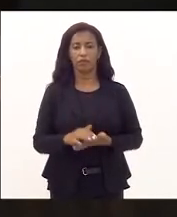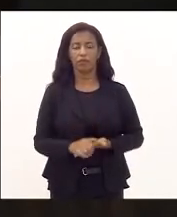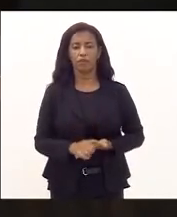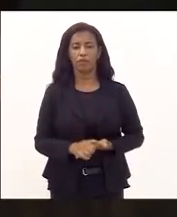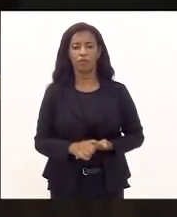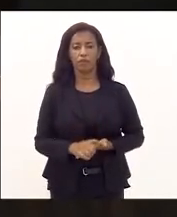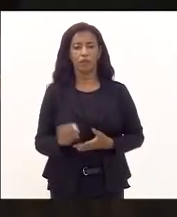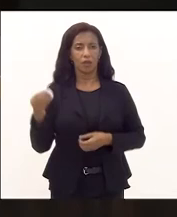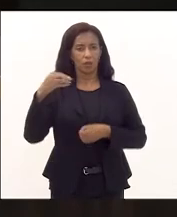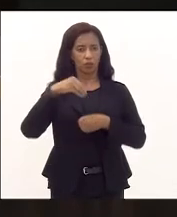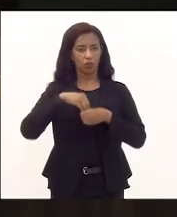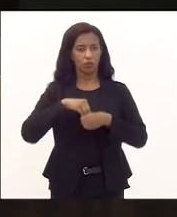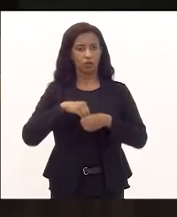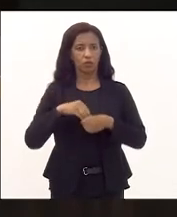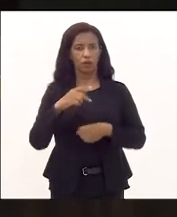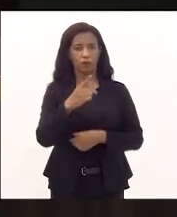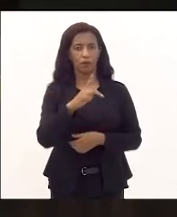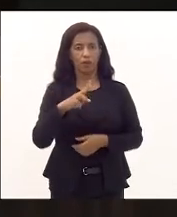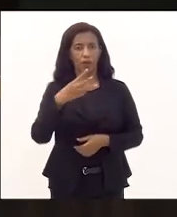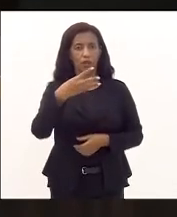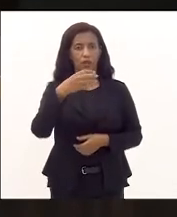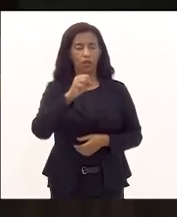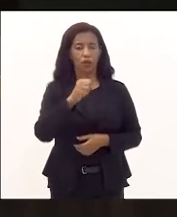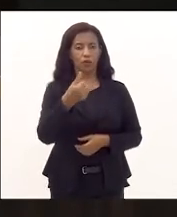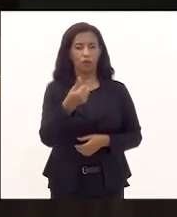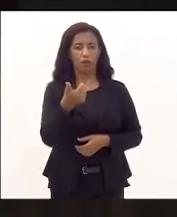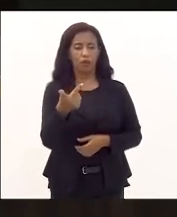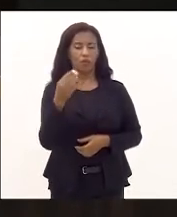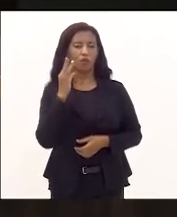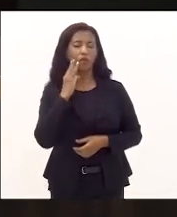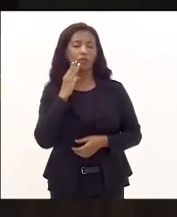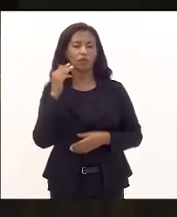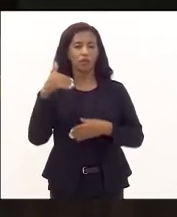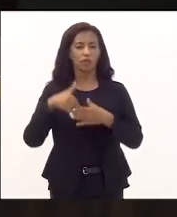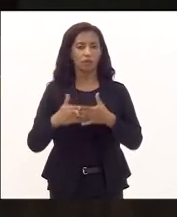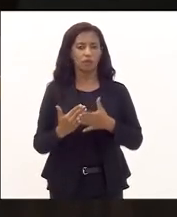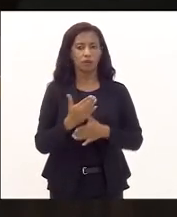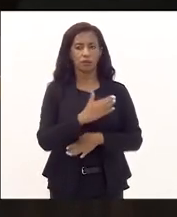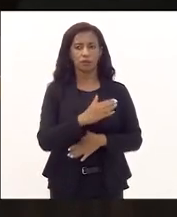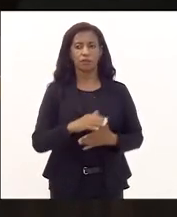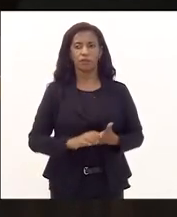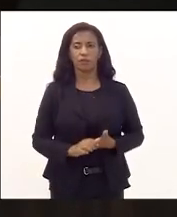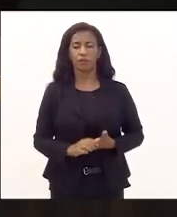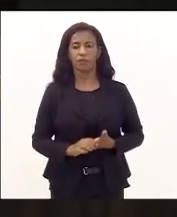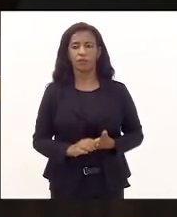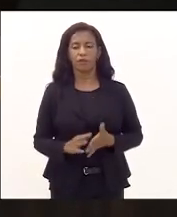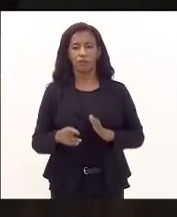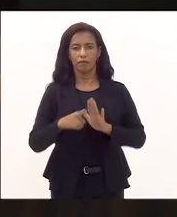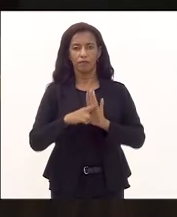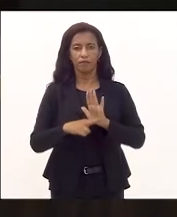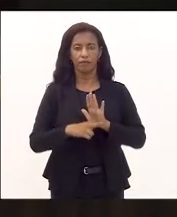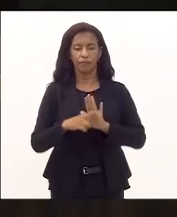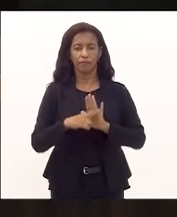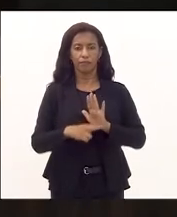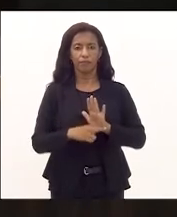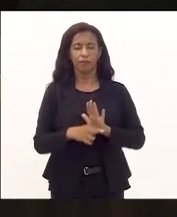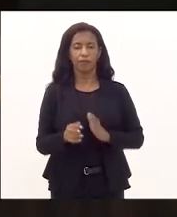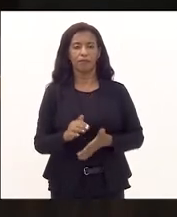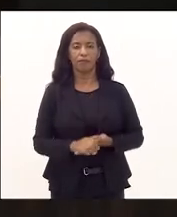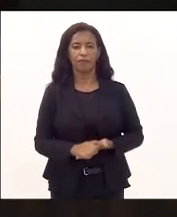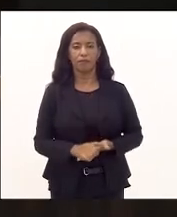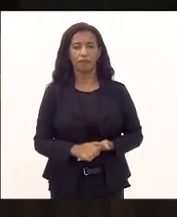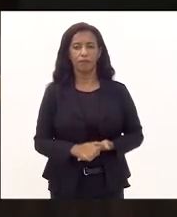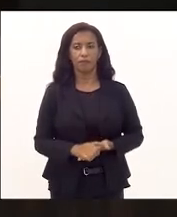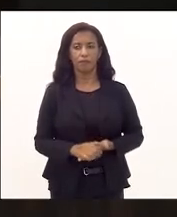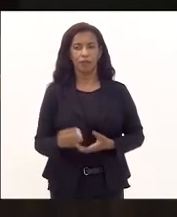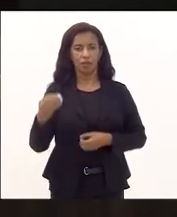diretora, inclusão na ordem do dia, projeto 3861, deputado Valdec Carneiro, em votação, aprovado. Requerimento sobre a mesa,